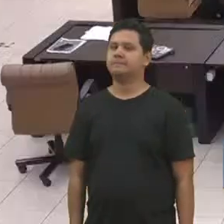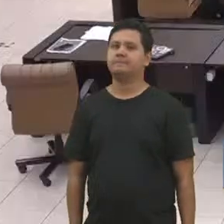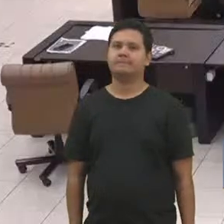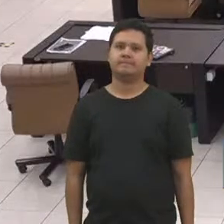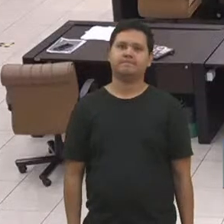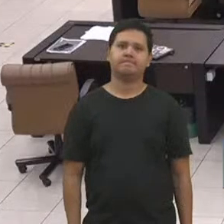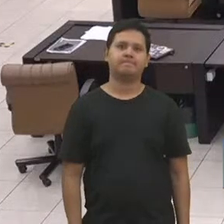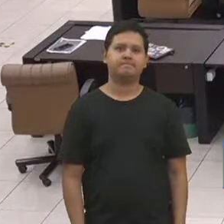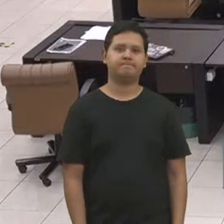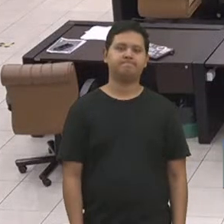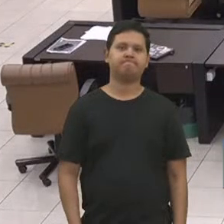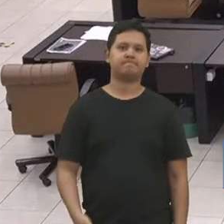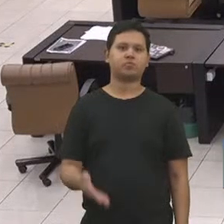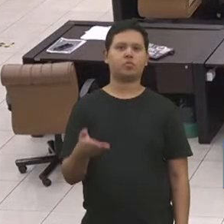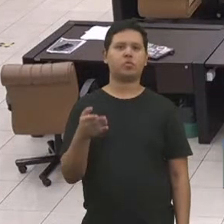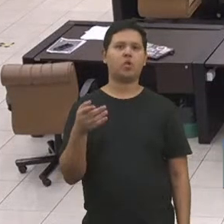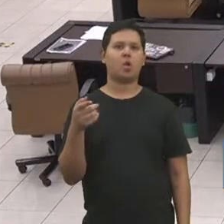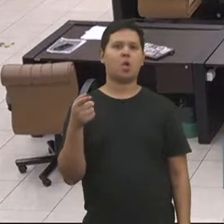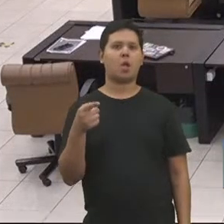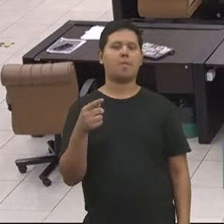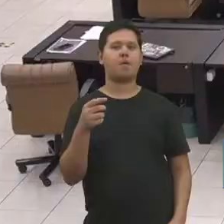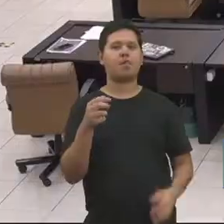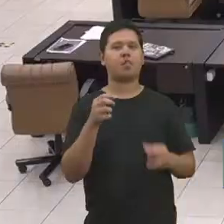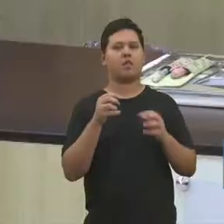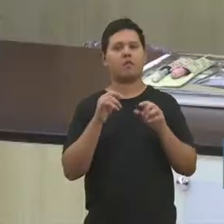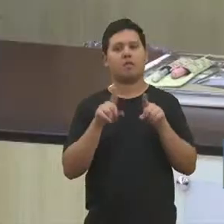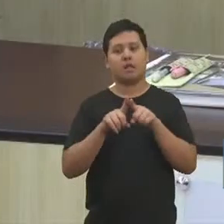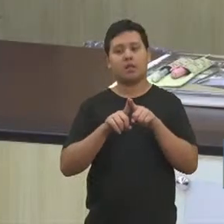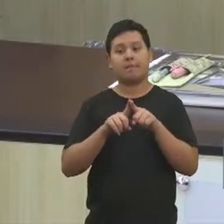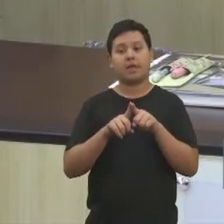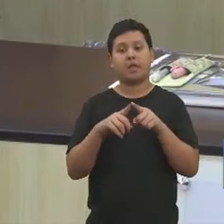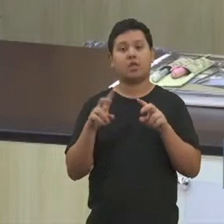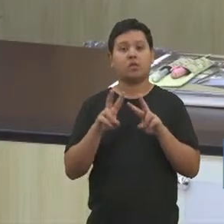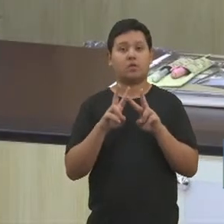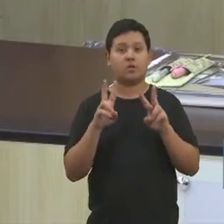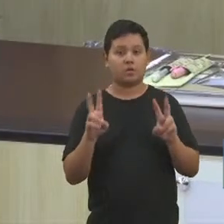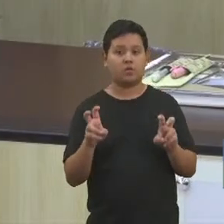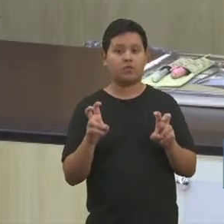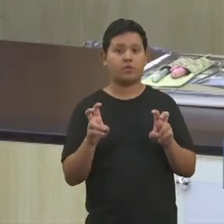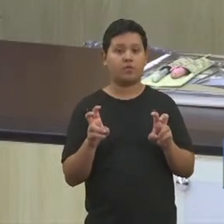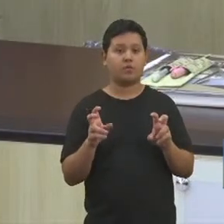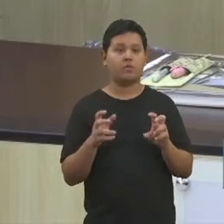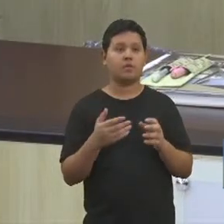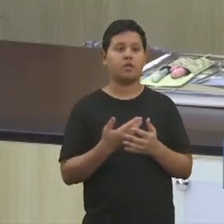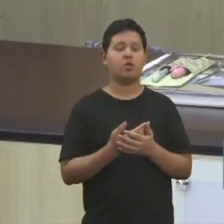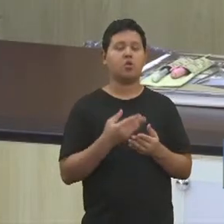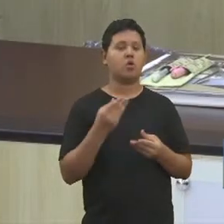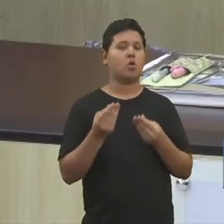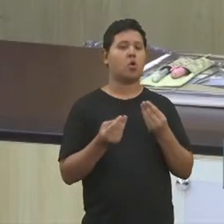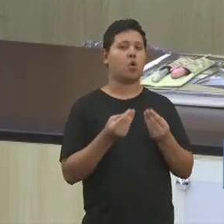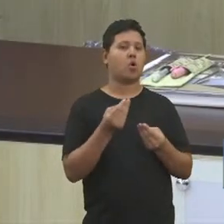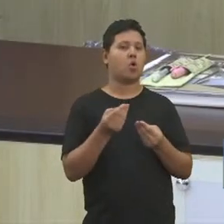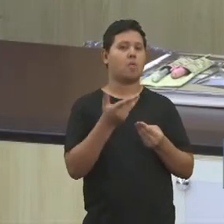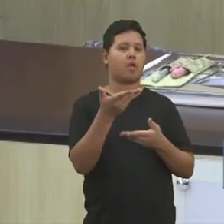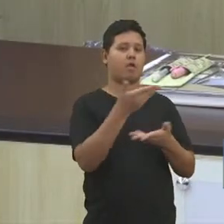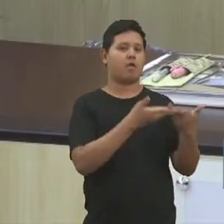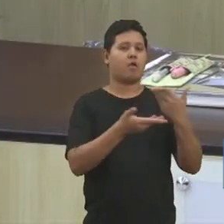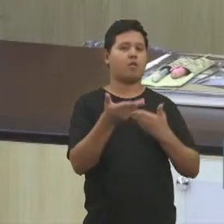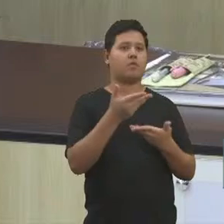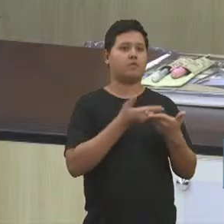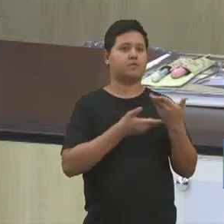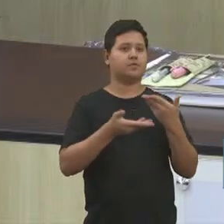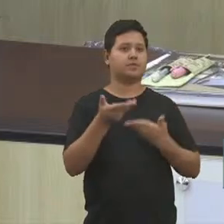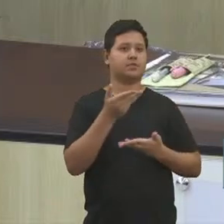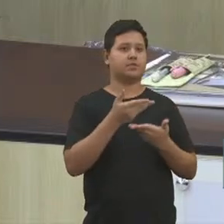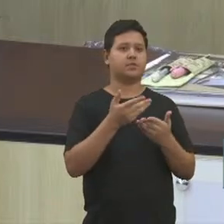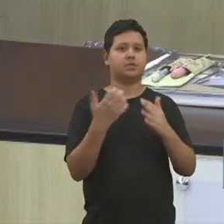Fala para nós também, gostaríamos de ouvir, sobre as tratativas que você está tendo com os fornecedores.